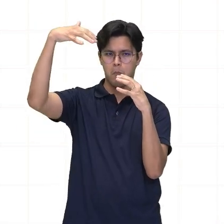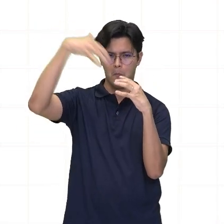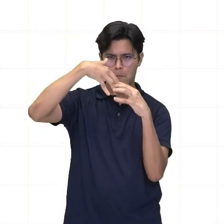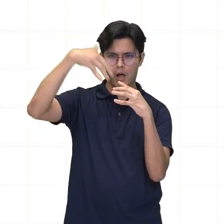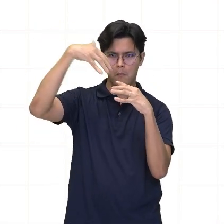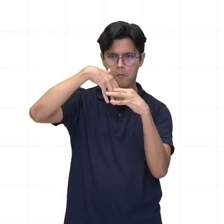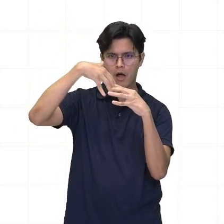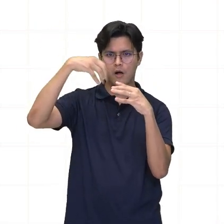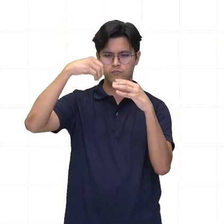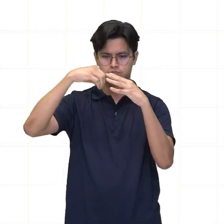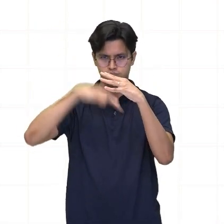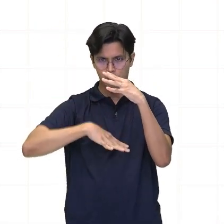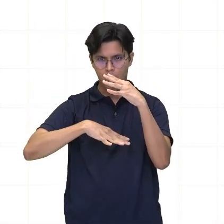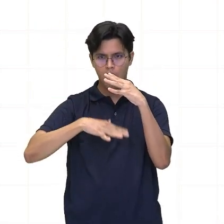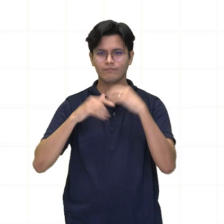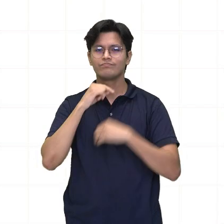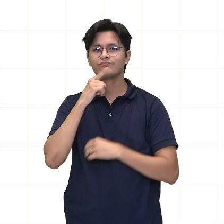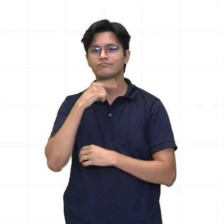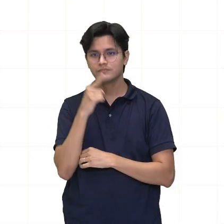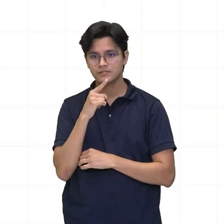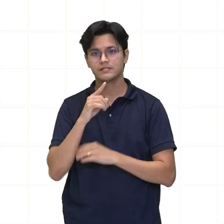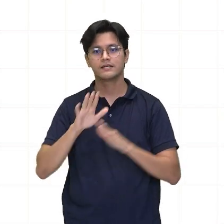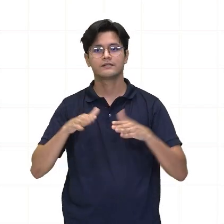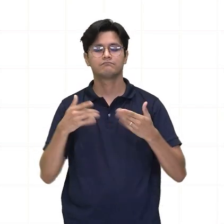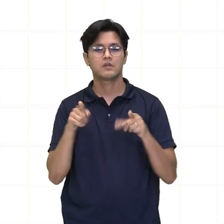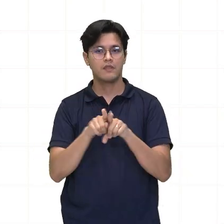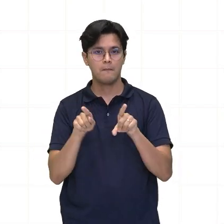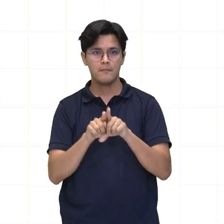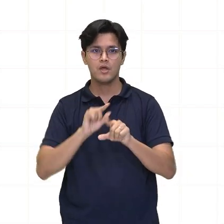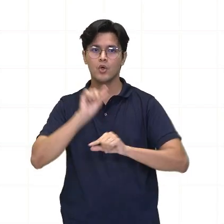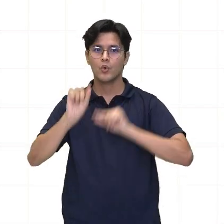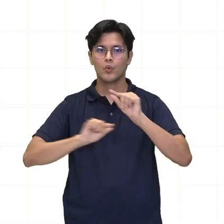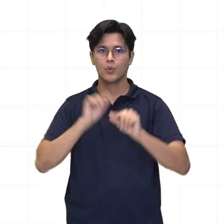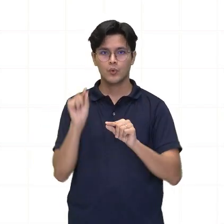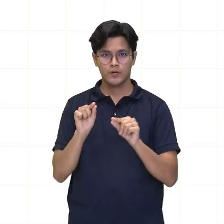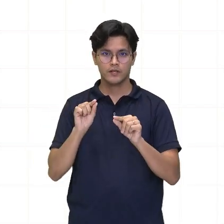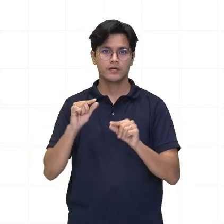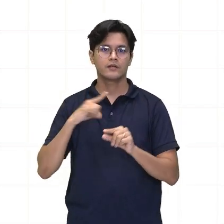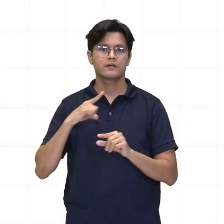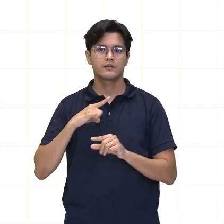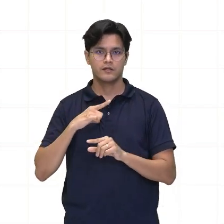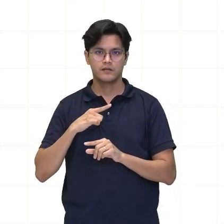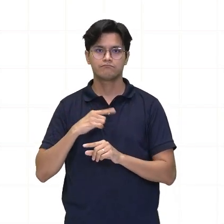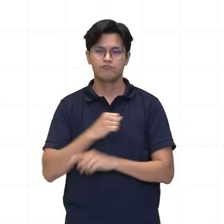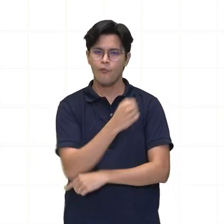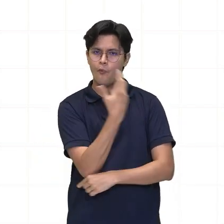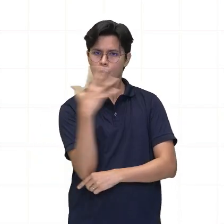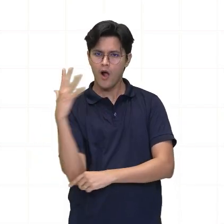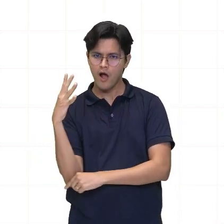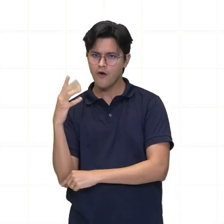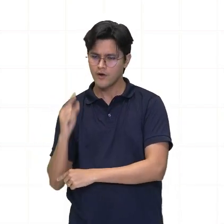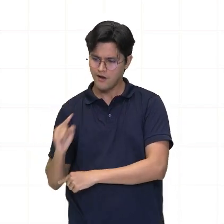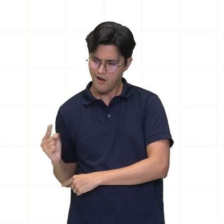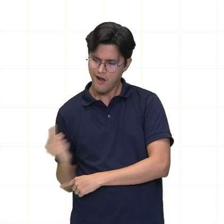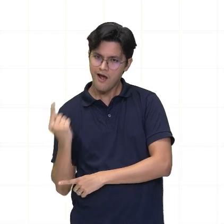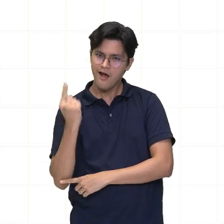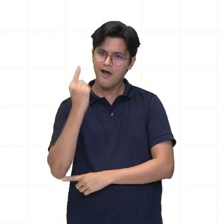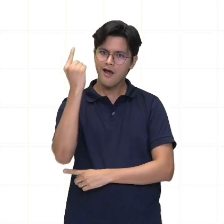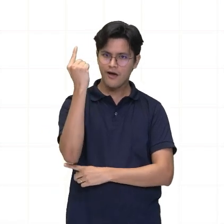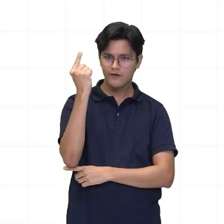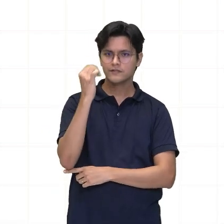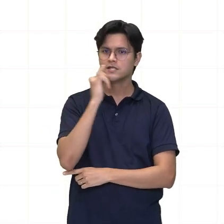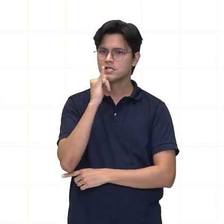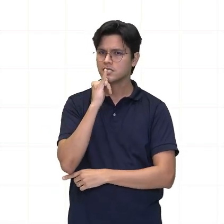né, de algumas árvores, inclusive a gente viu lá no início, né, uma delas, nós temos aí, em